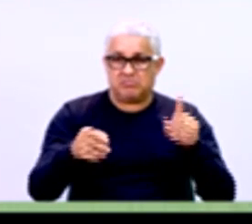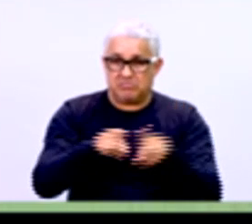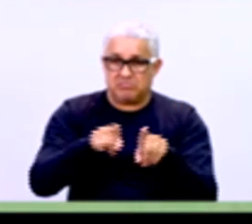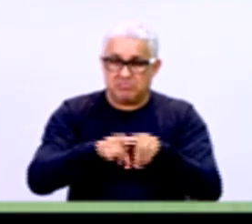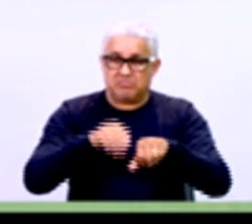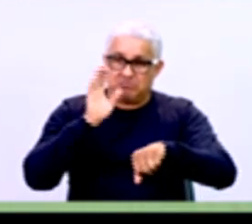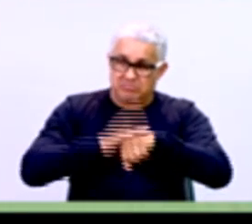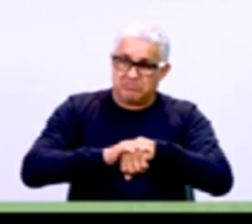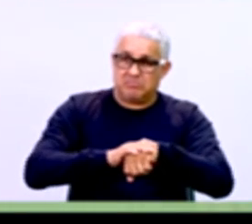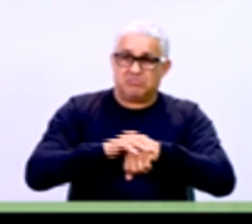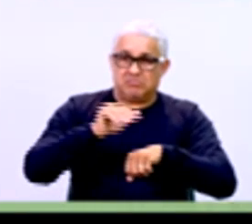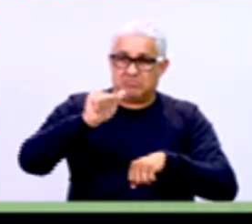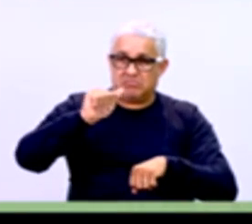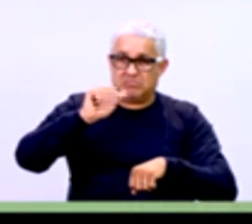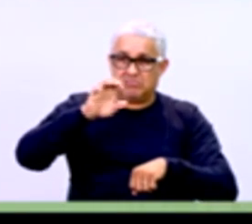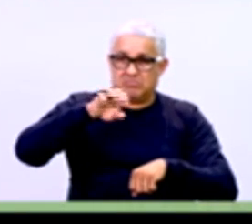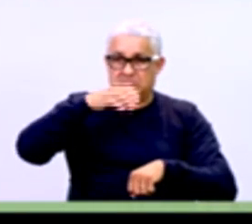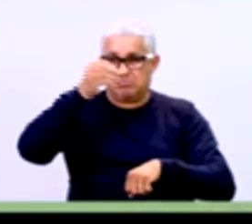certo?